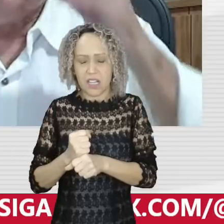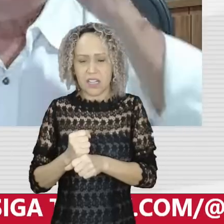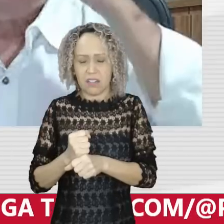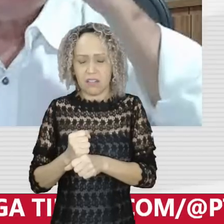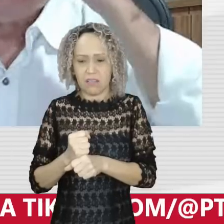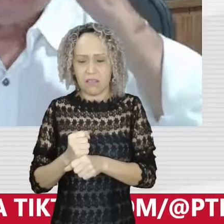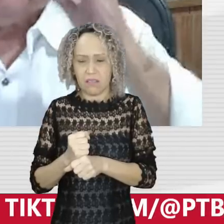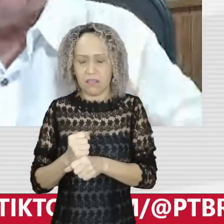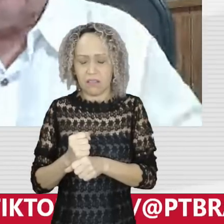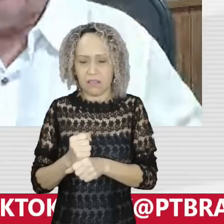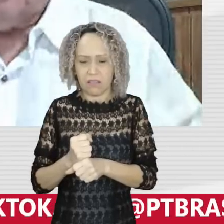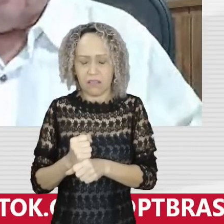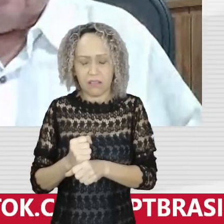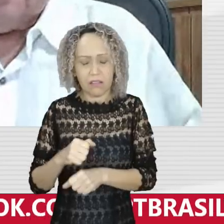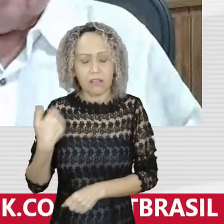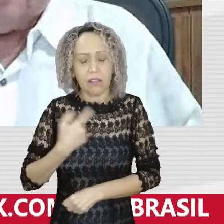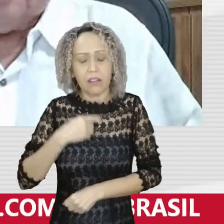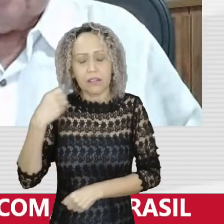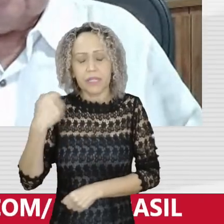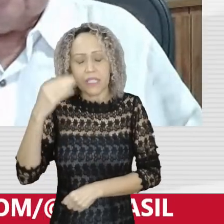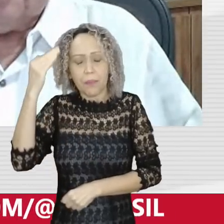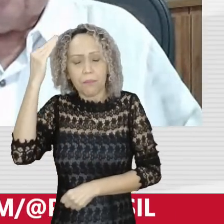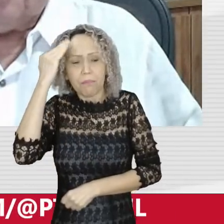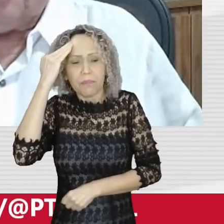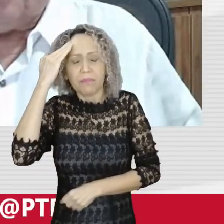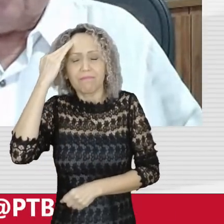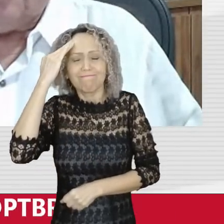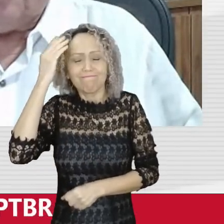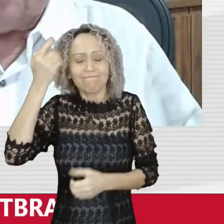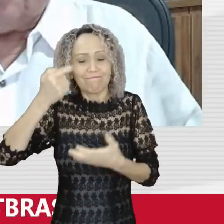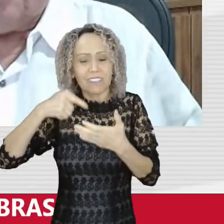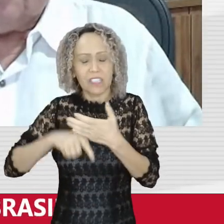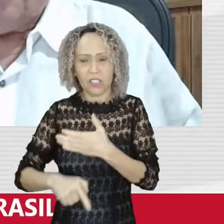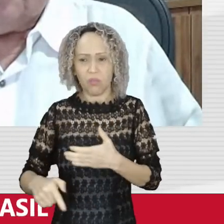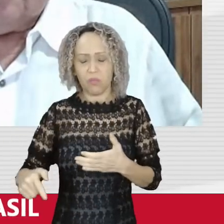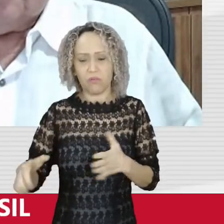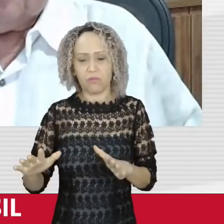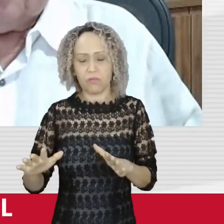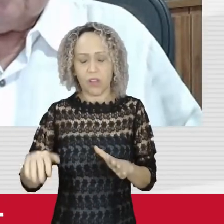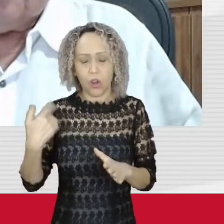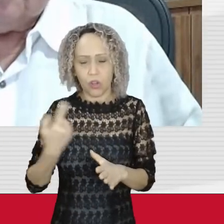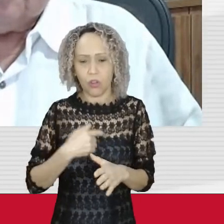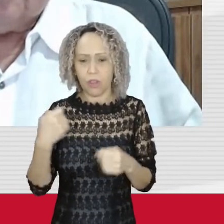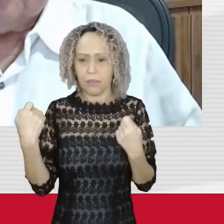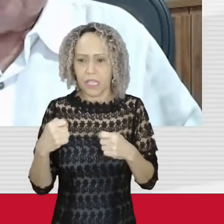entender, Paulo, que nós precisamos reconstruir esse país, né? E como eu disse, essa